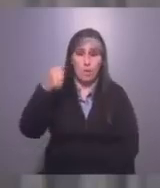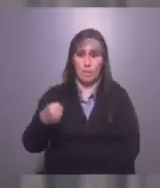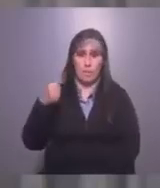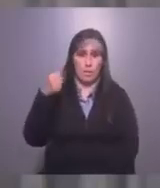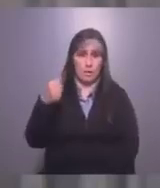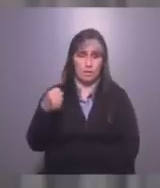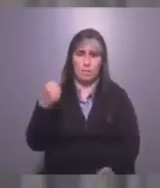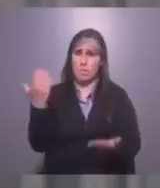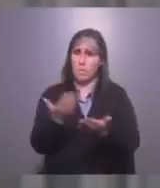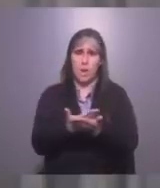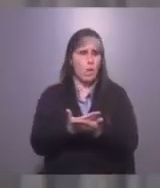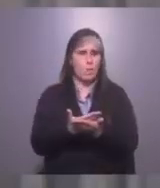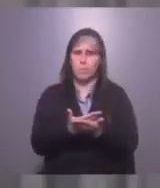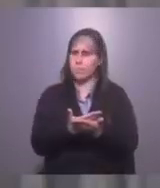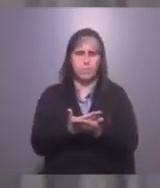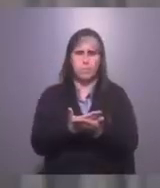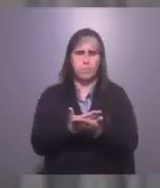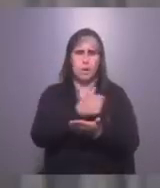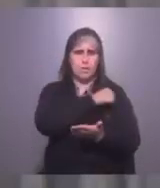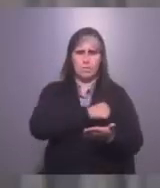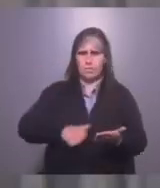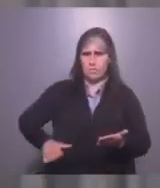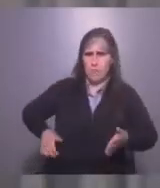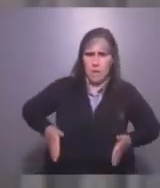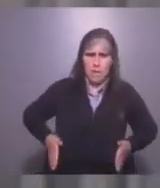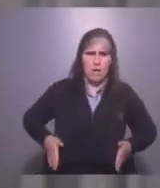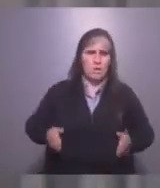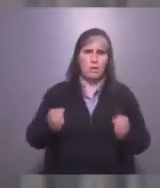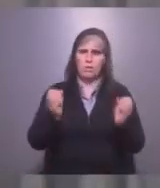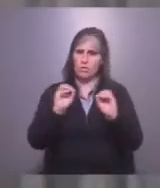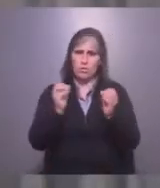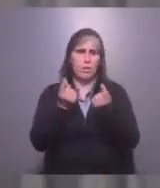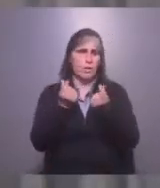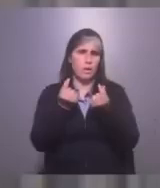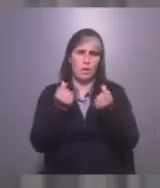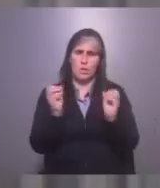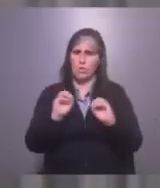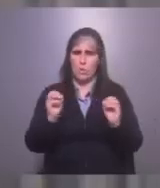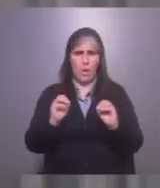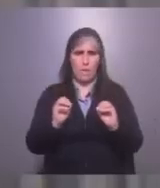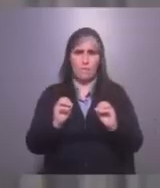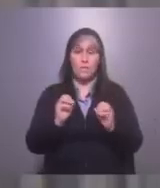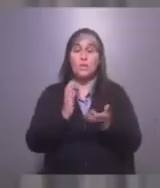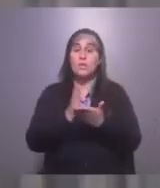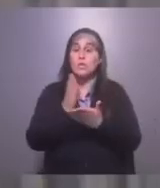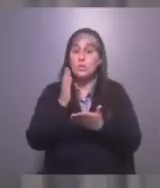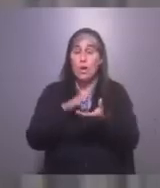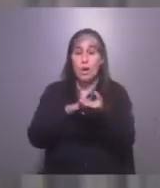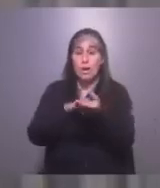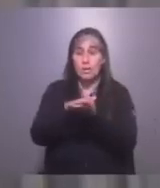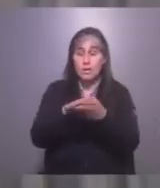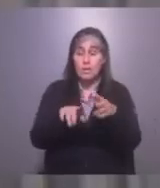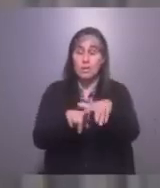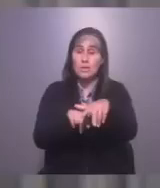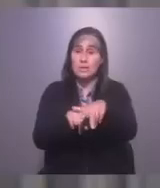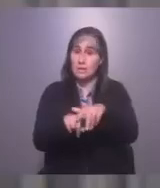Nem pão, nem alforje, nem dinheiro. Que fossem calçados com